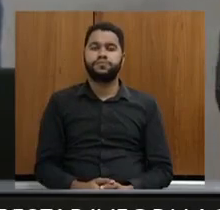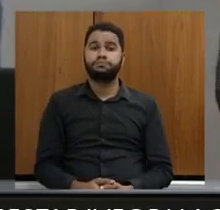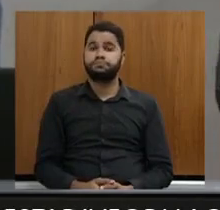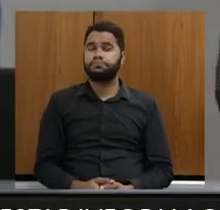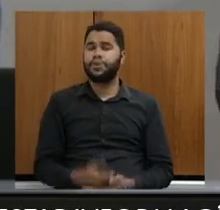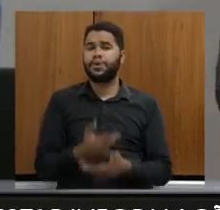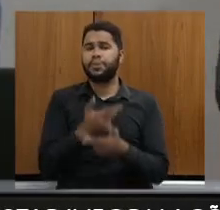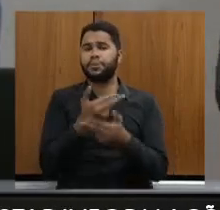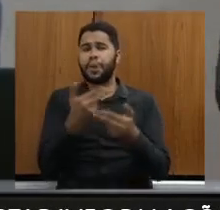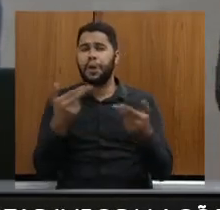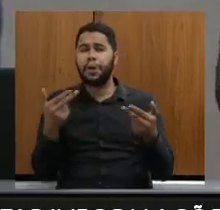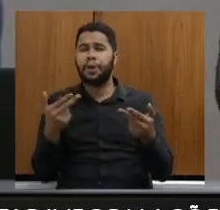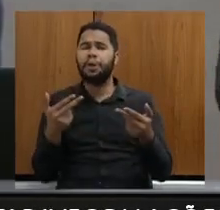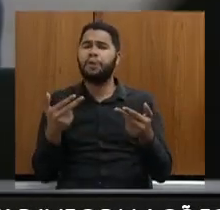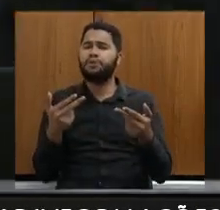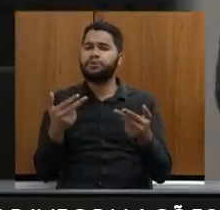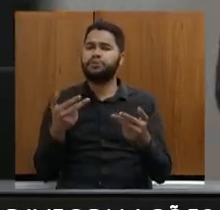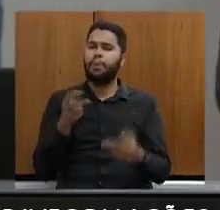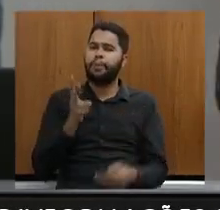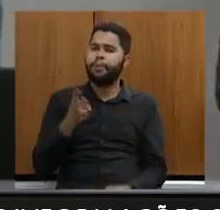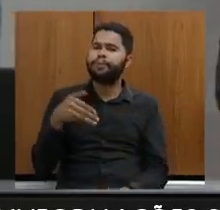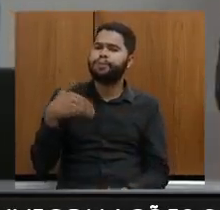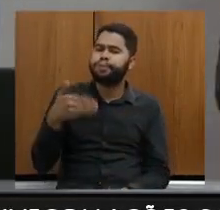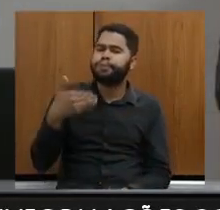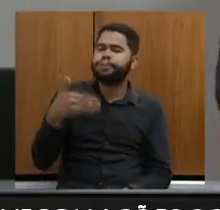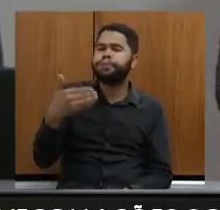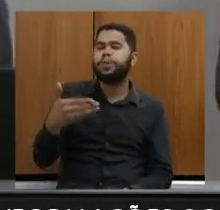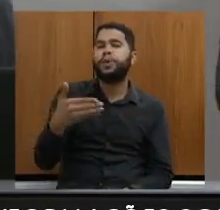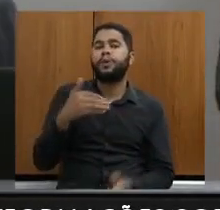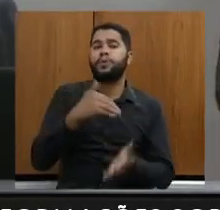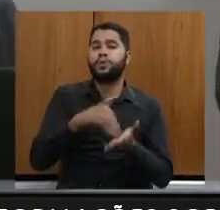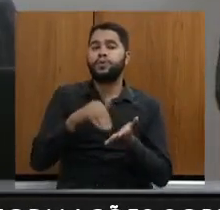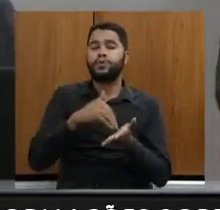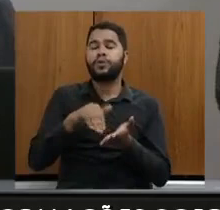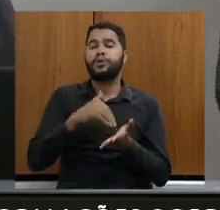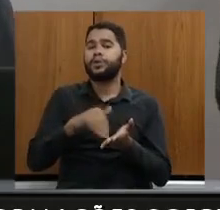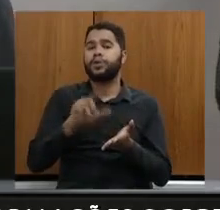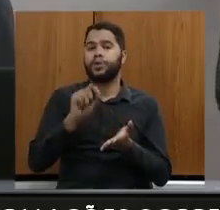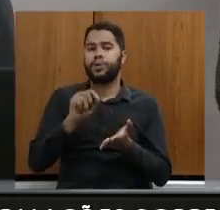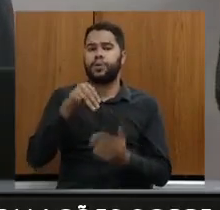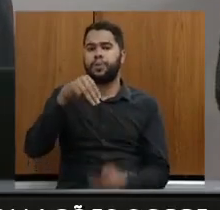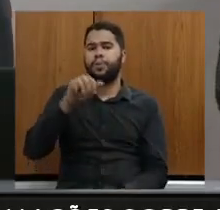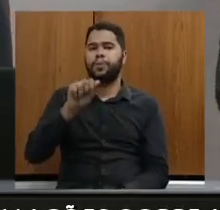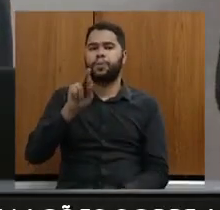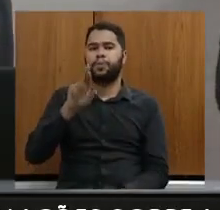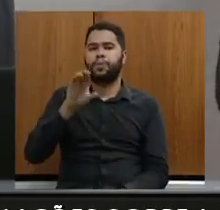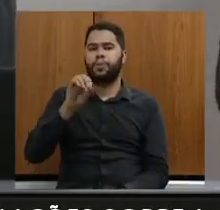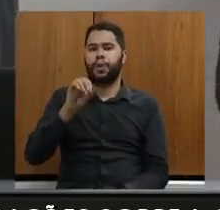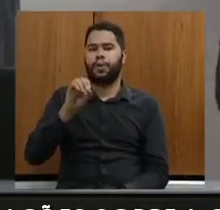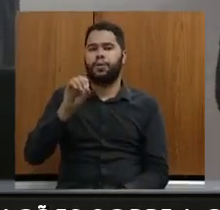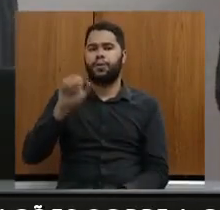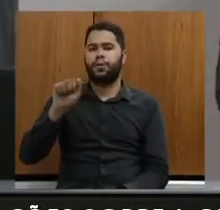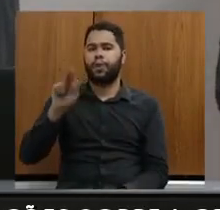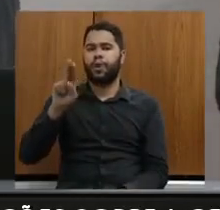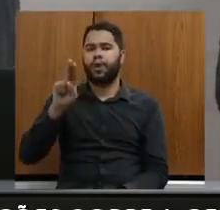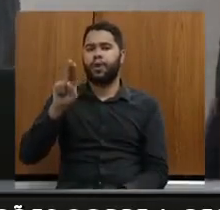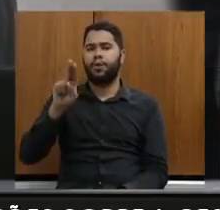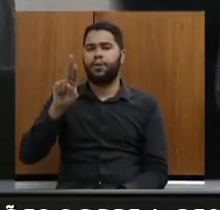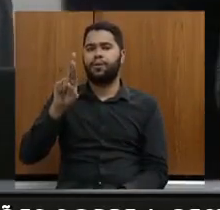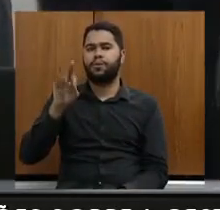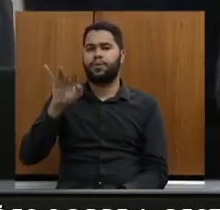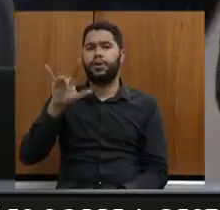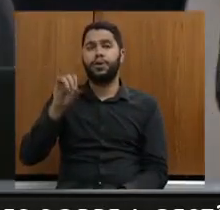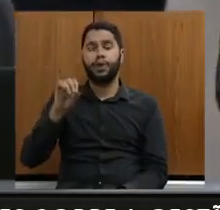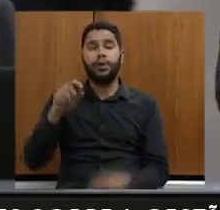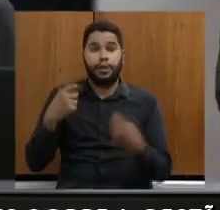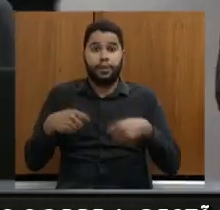e muitas coisas pesava caminhar para isso o secretário era o secretário Marco Aurélio e